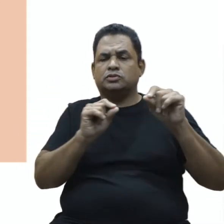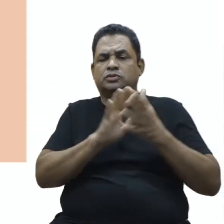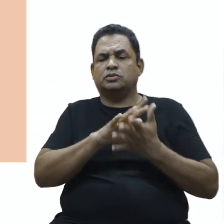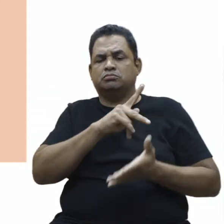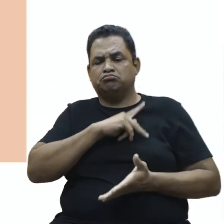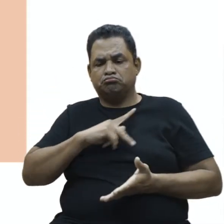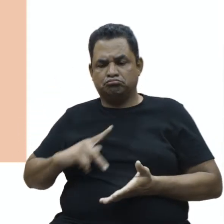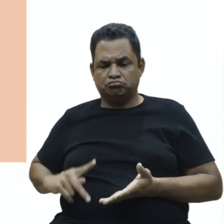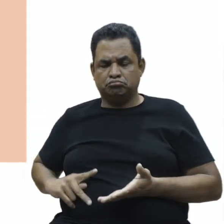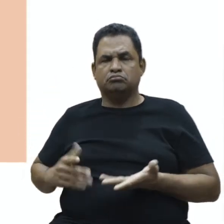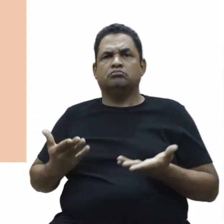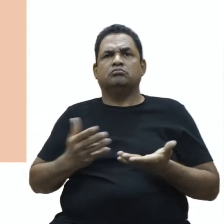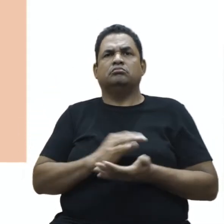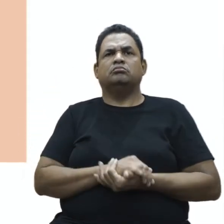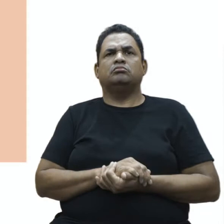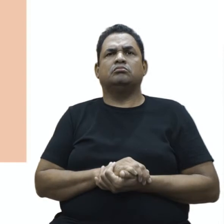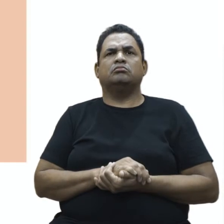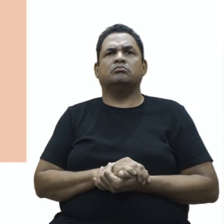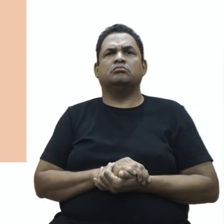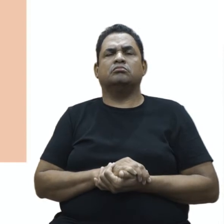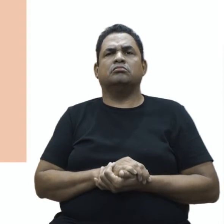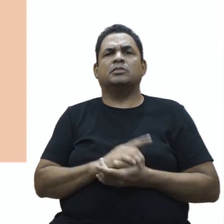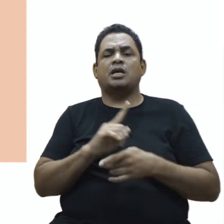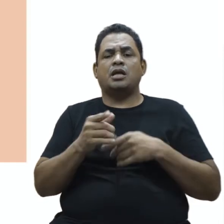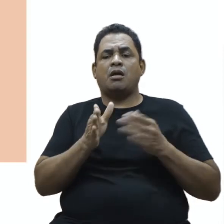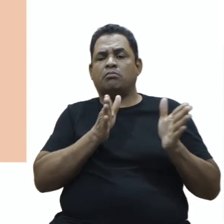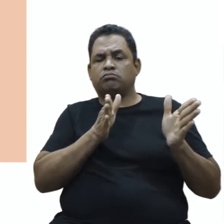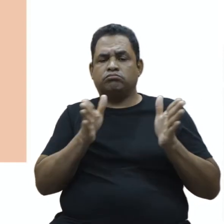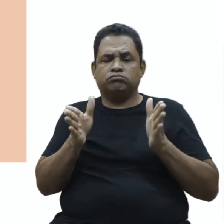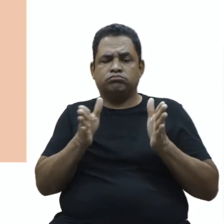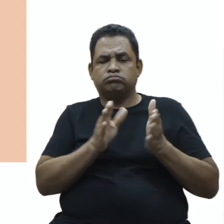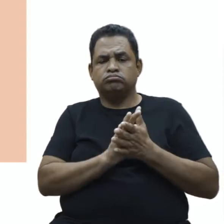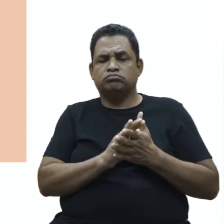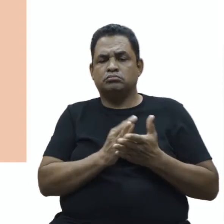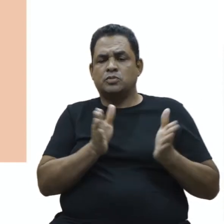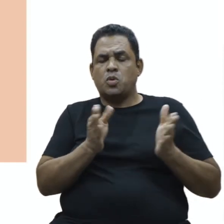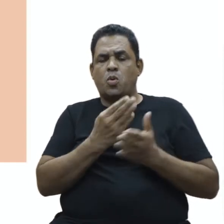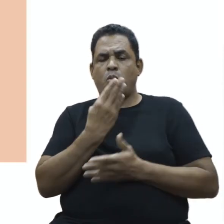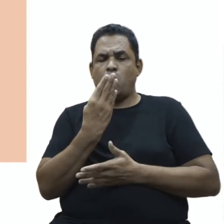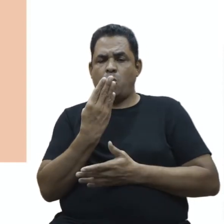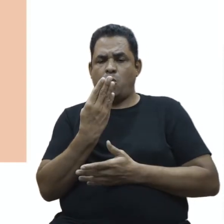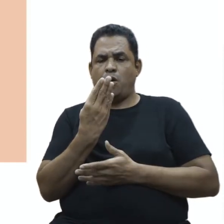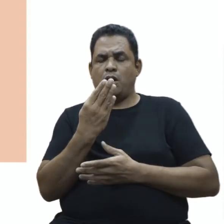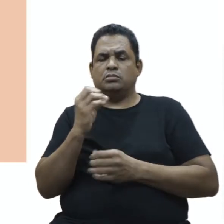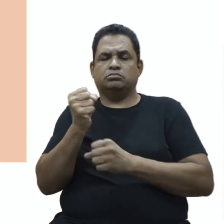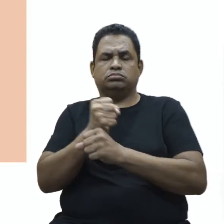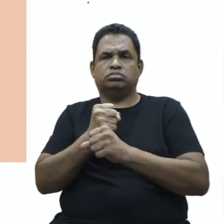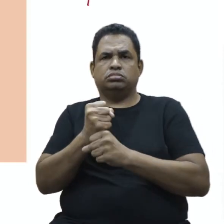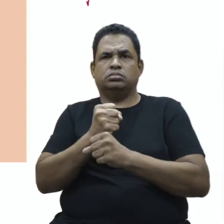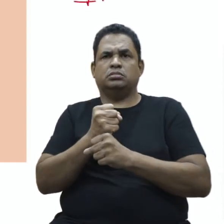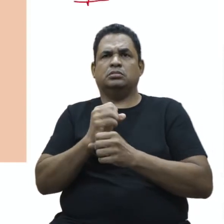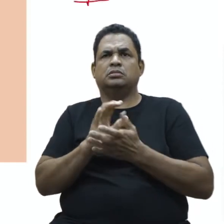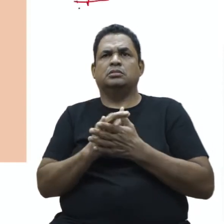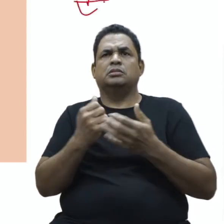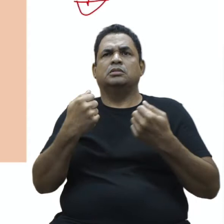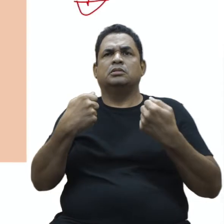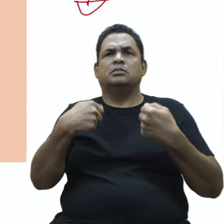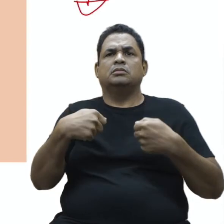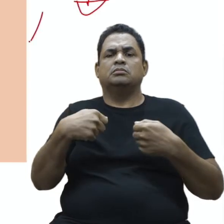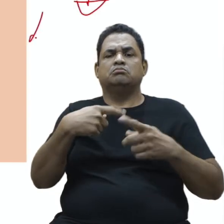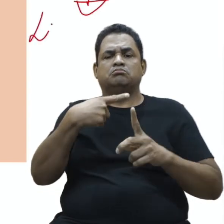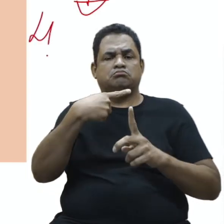presidente e o mandato dele é por 4 anos. Possível